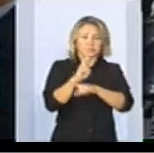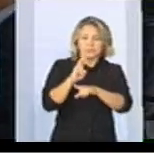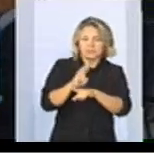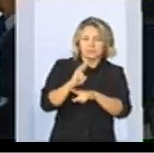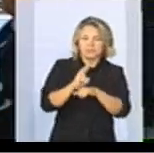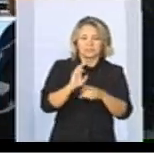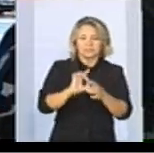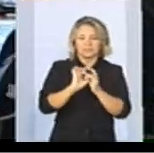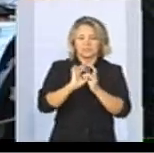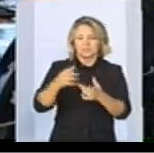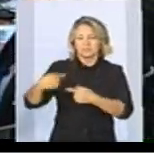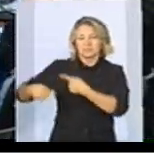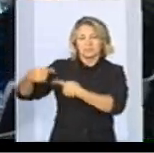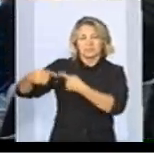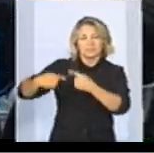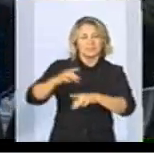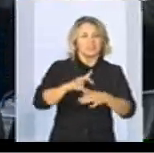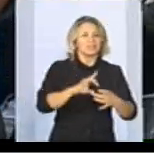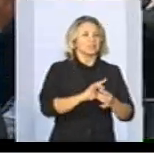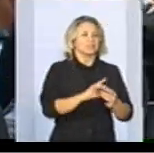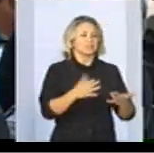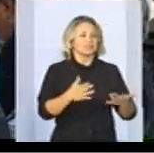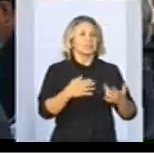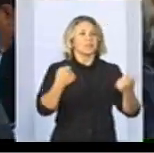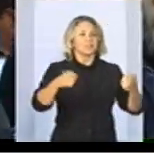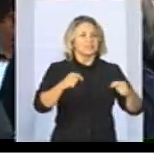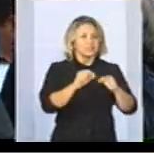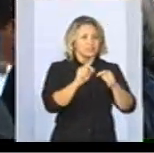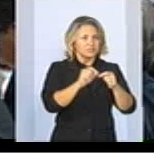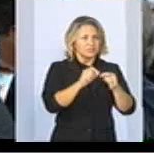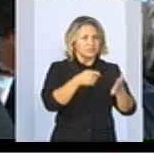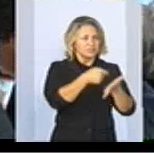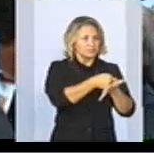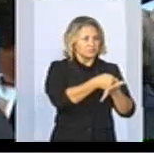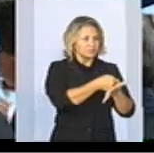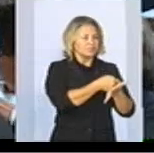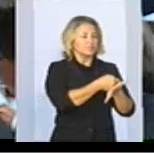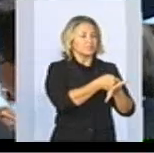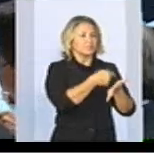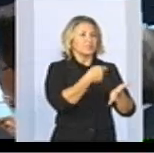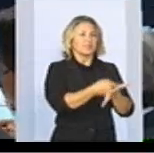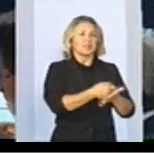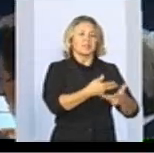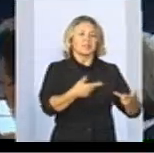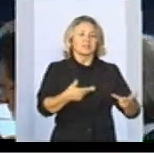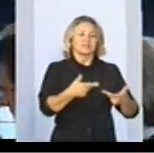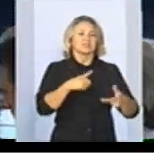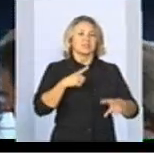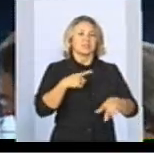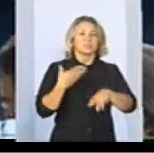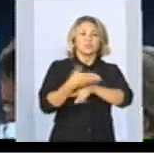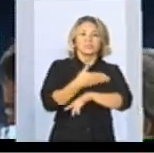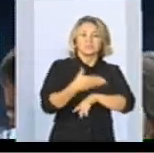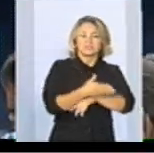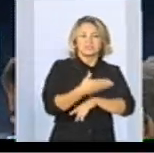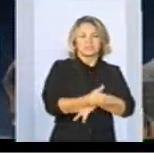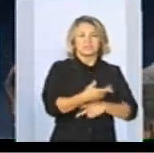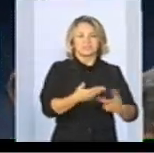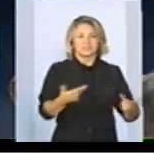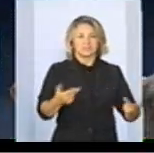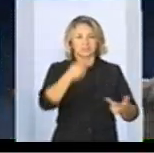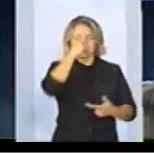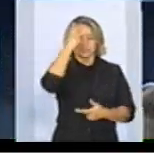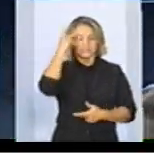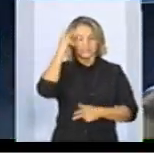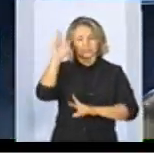democracia. Medidas positivas são necessárias para garantir a diversidade interna e para prover acesso desobstruído para